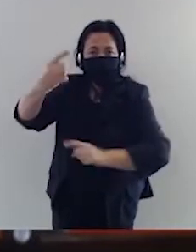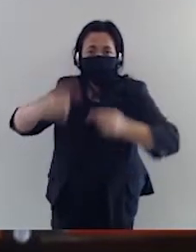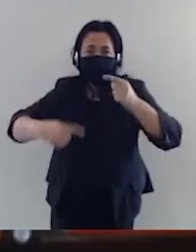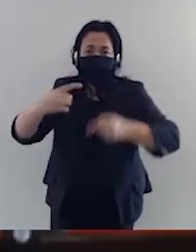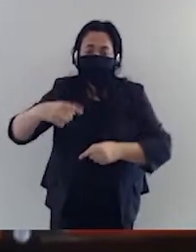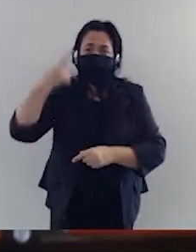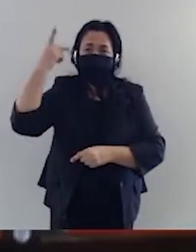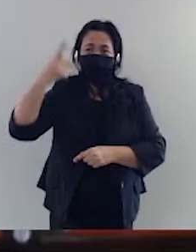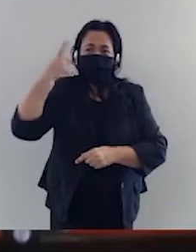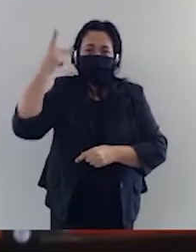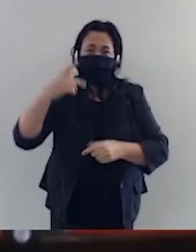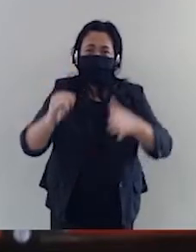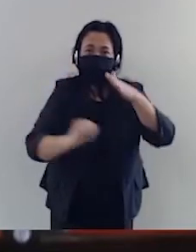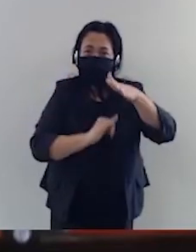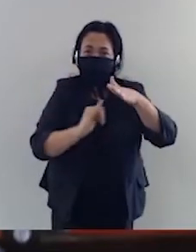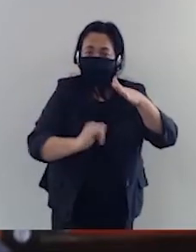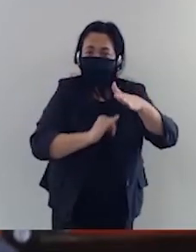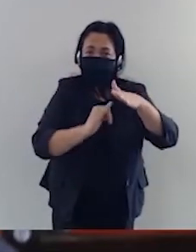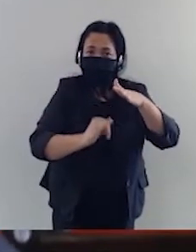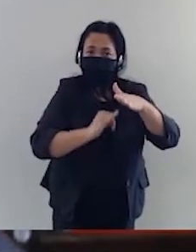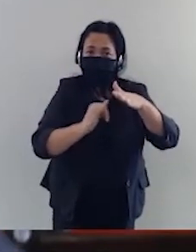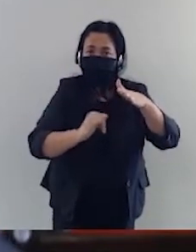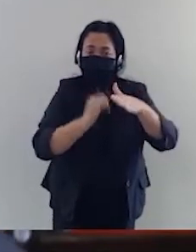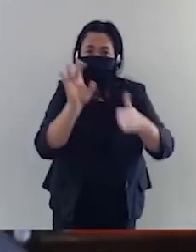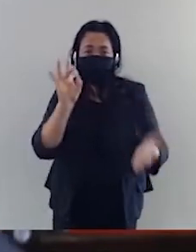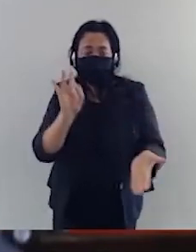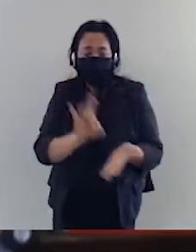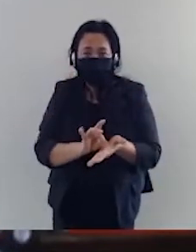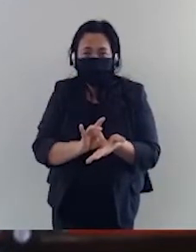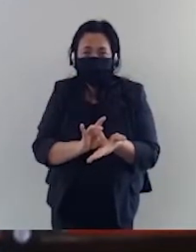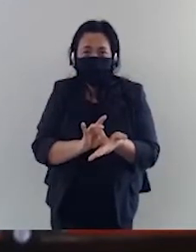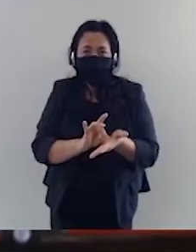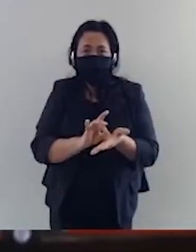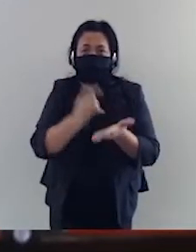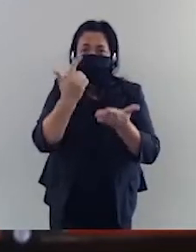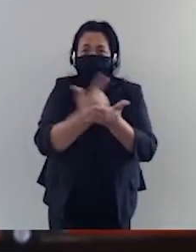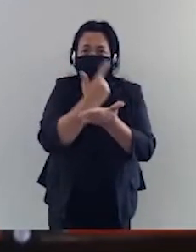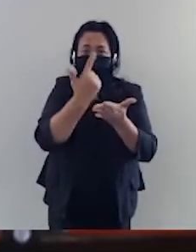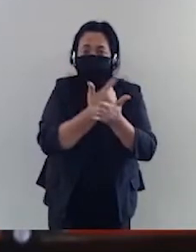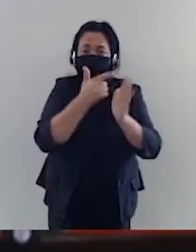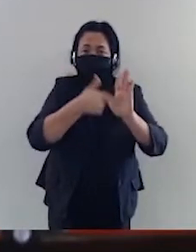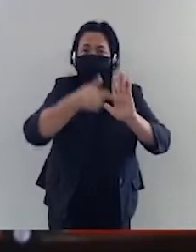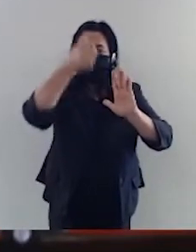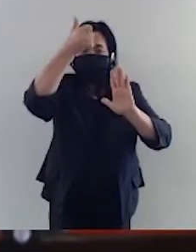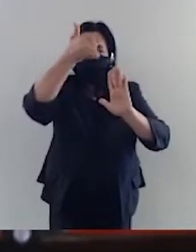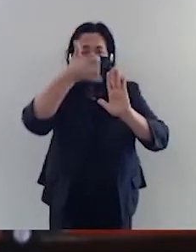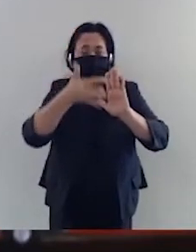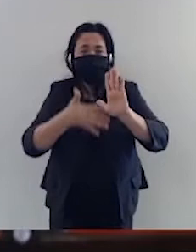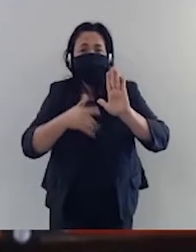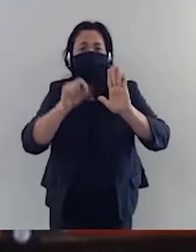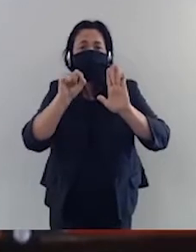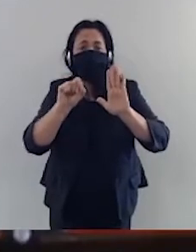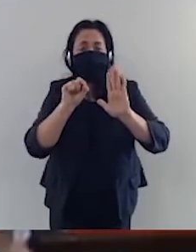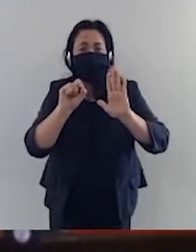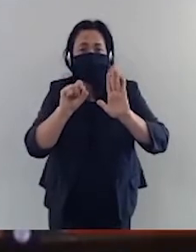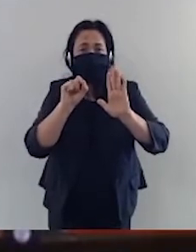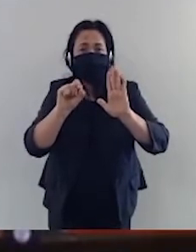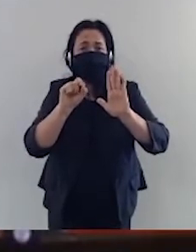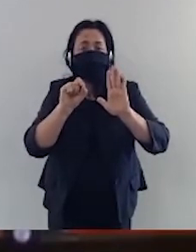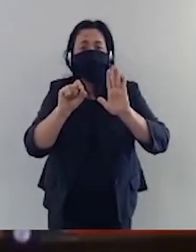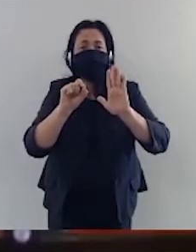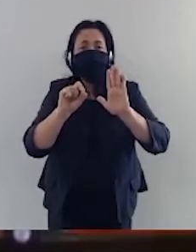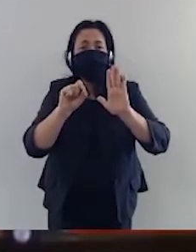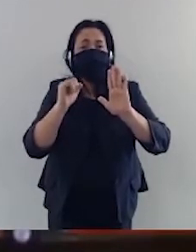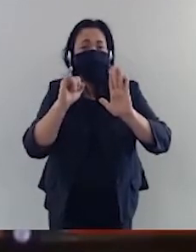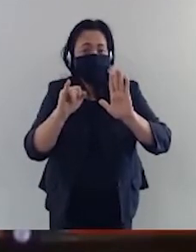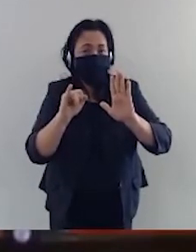e institucionais sem precedentes. Então, ele terminava por indagar se, com essa conformação,